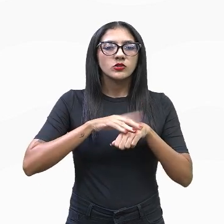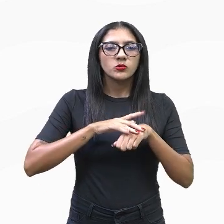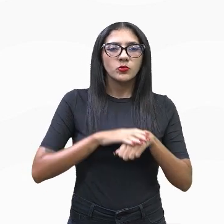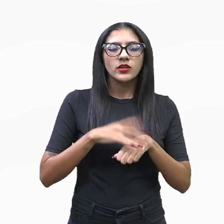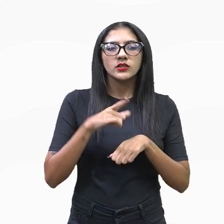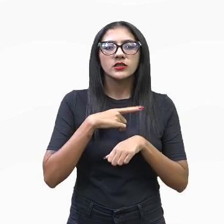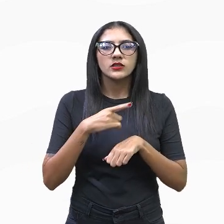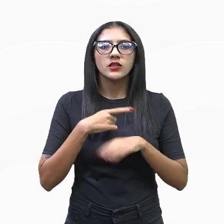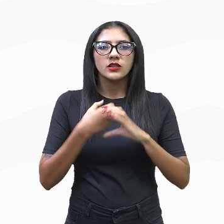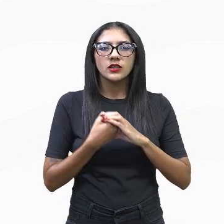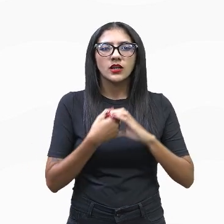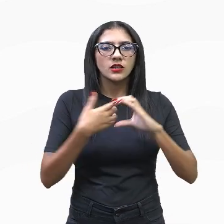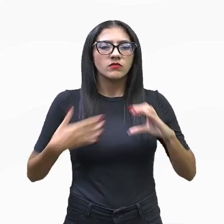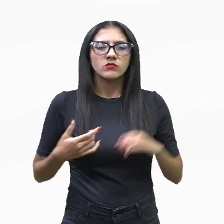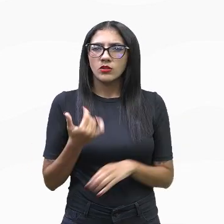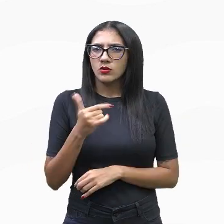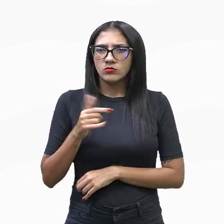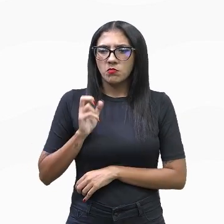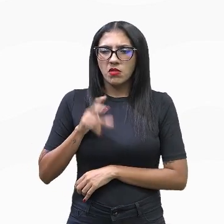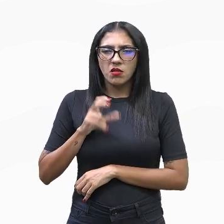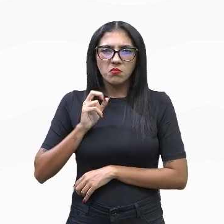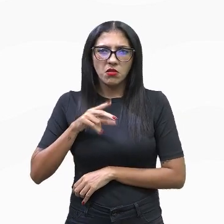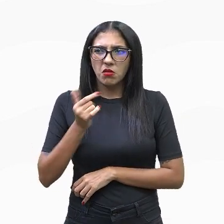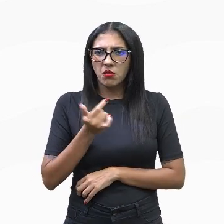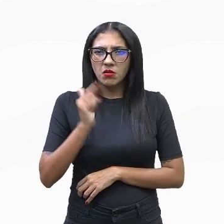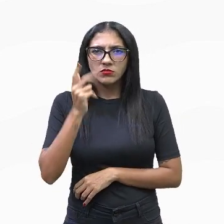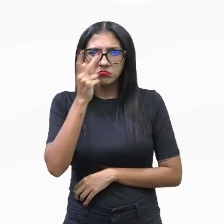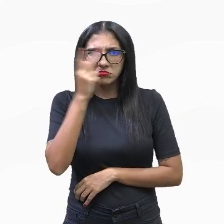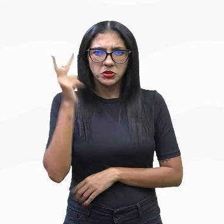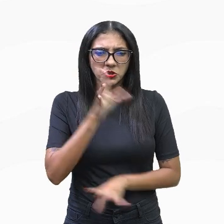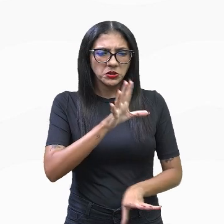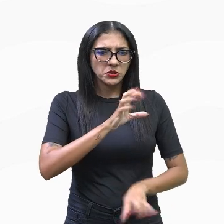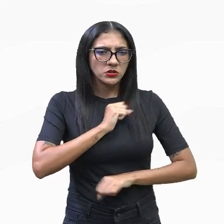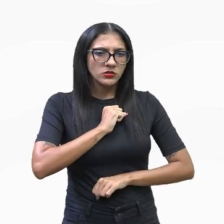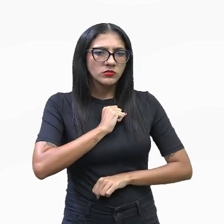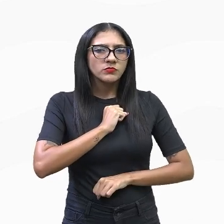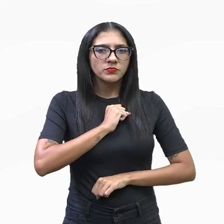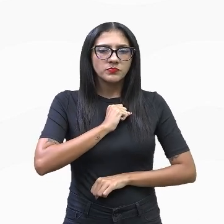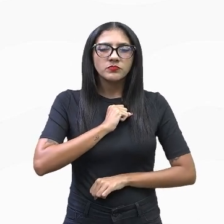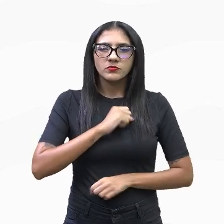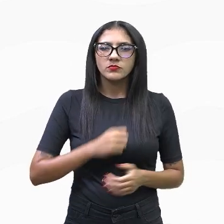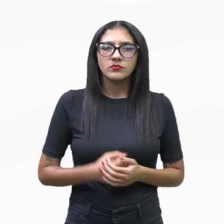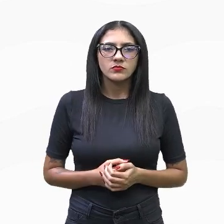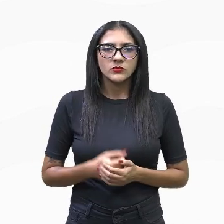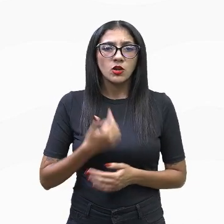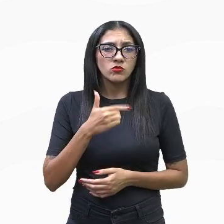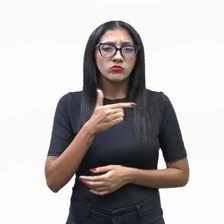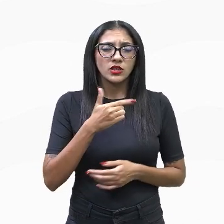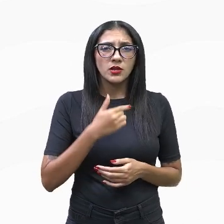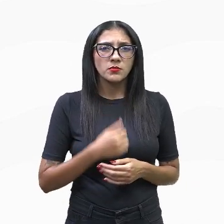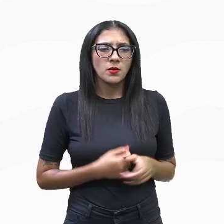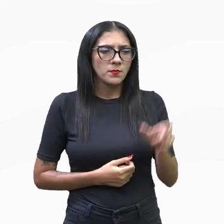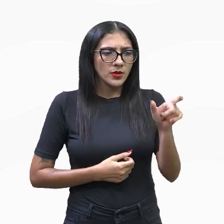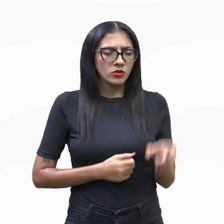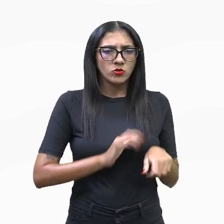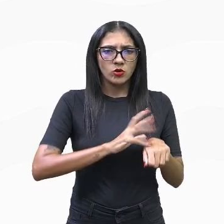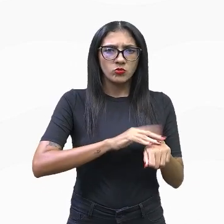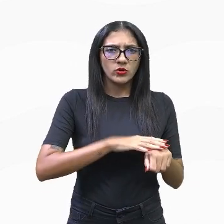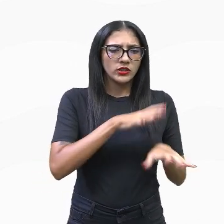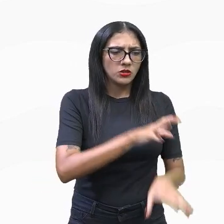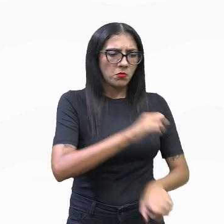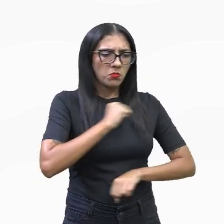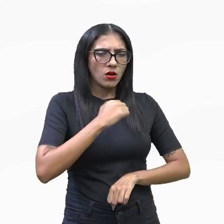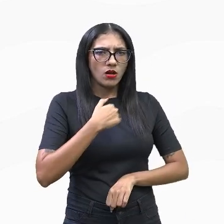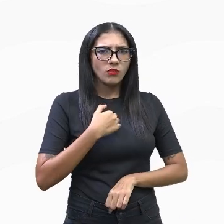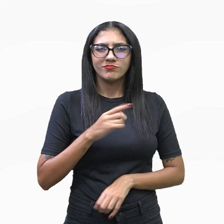são caracteristicamente não infecciosas na sua origem e que não se transmitem de um indivíduo afetado a